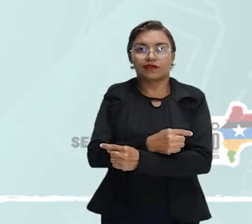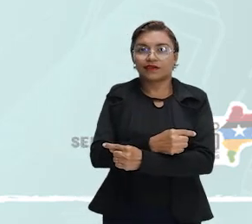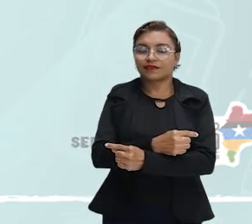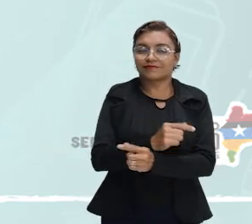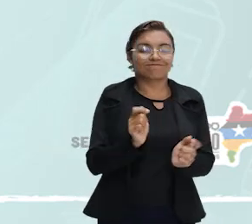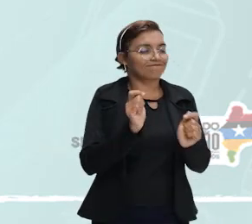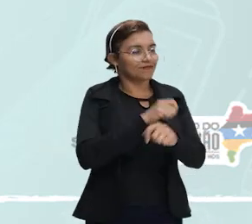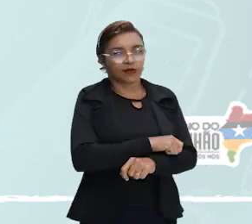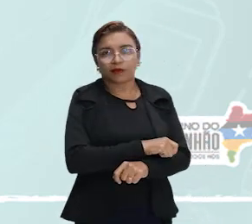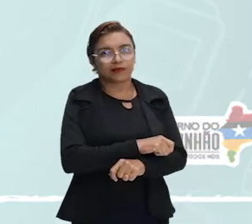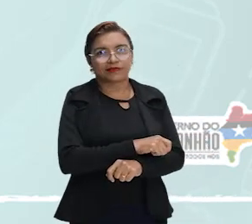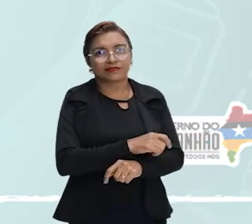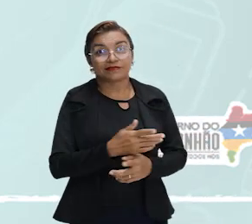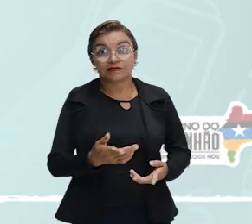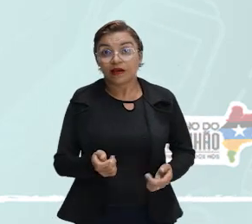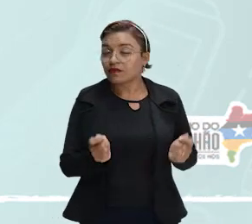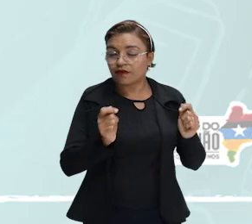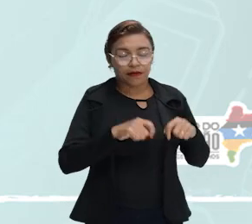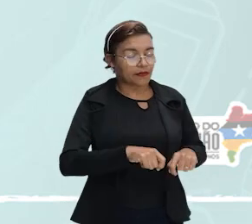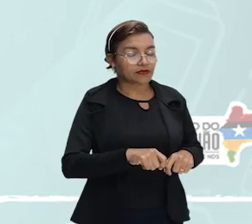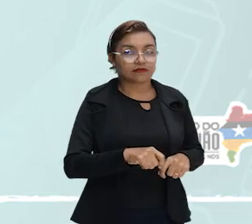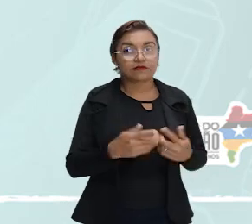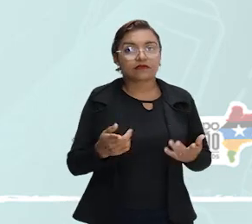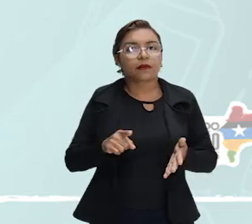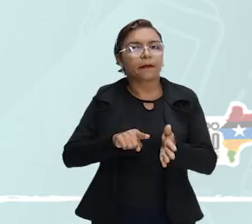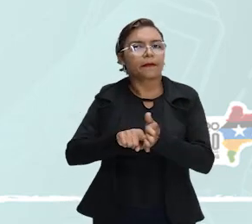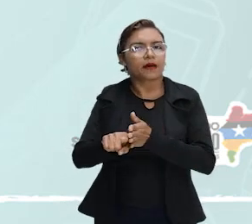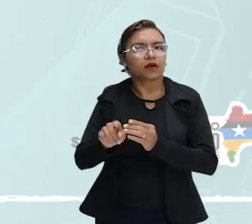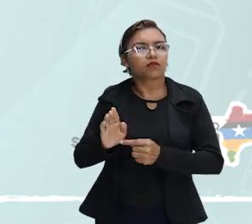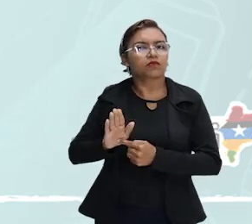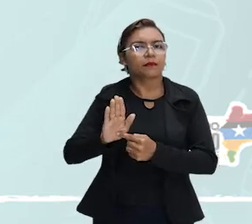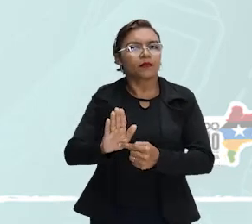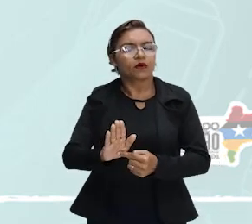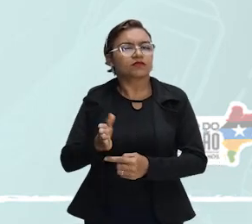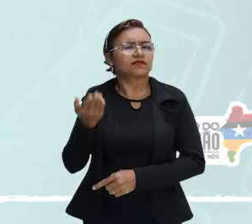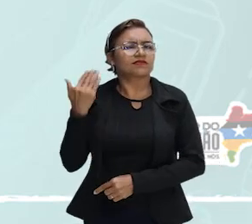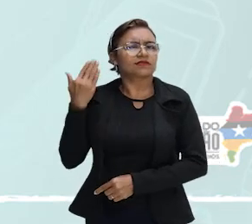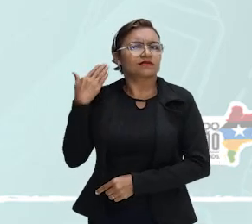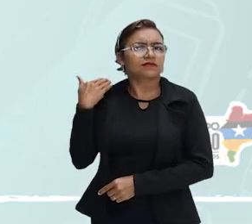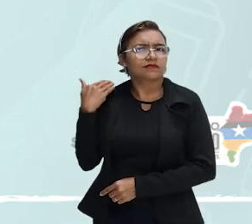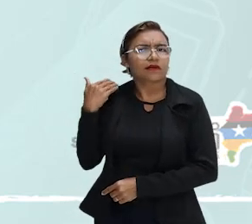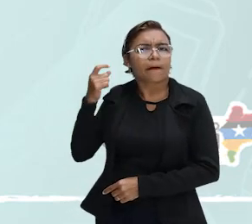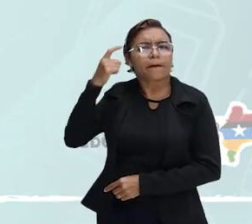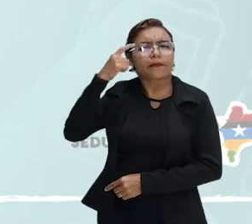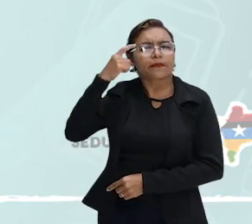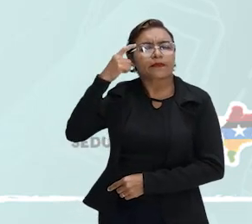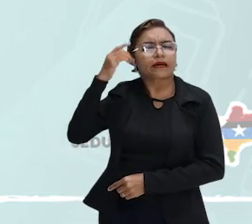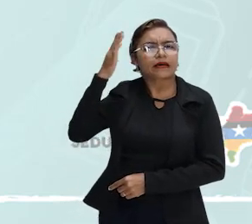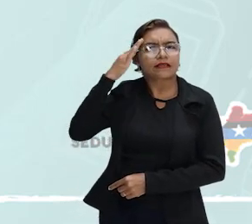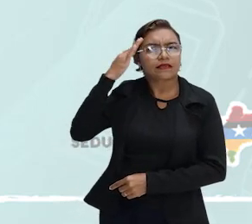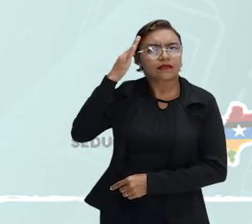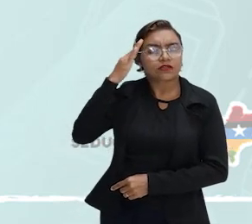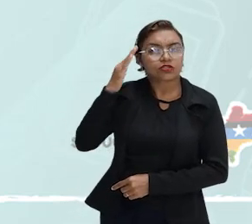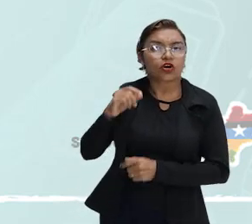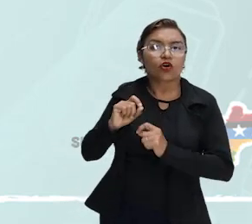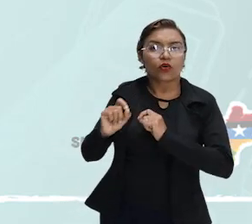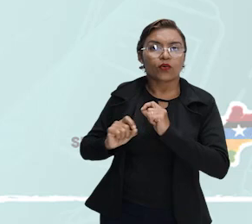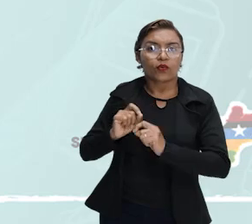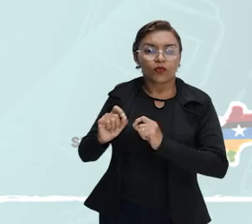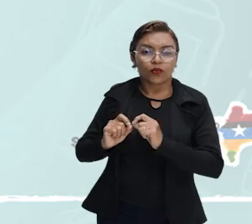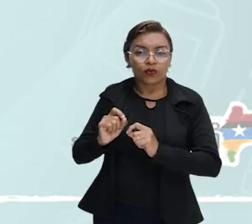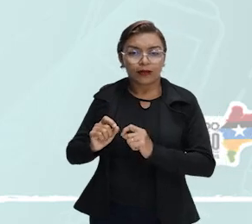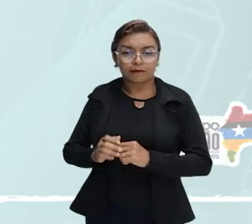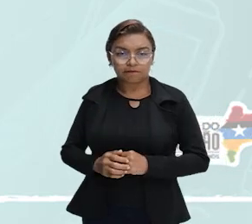era possível. Então, a própria questão está dizendo que, por muito tempo, achava-se que esse fluxo